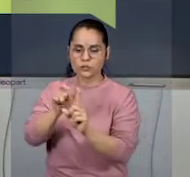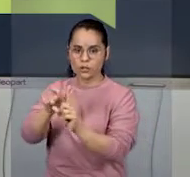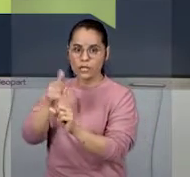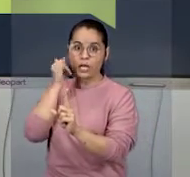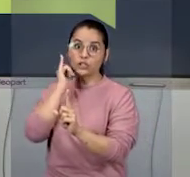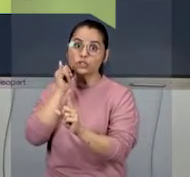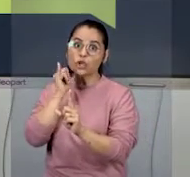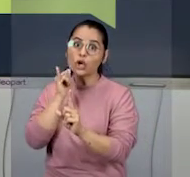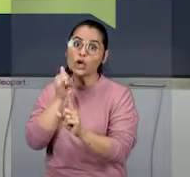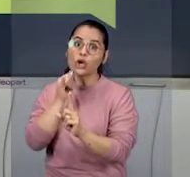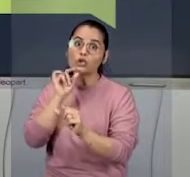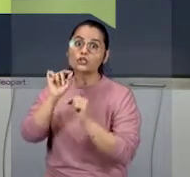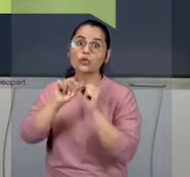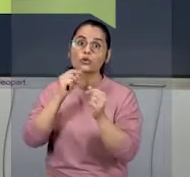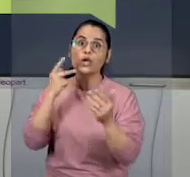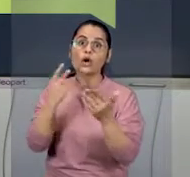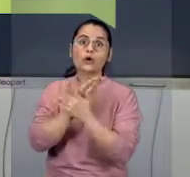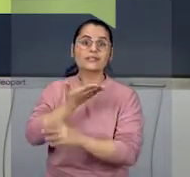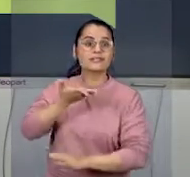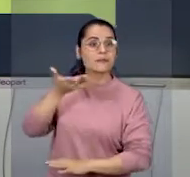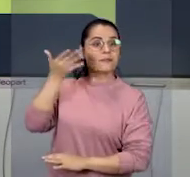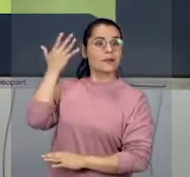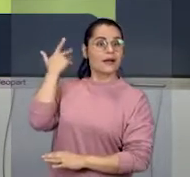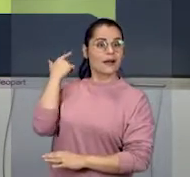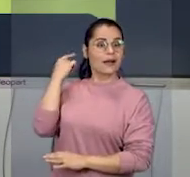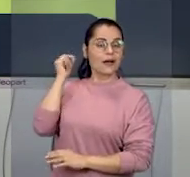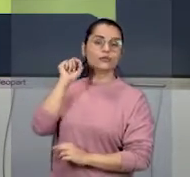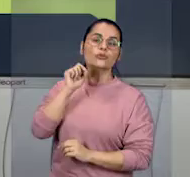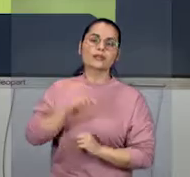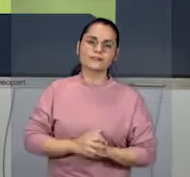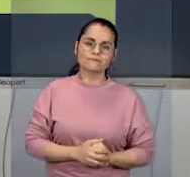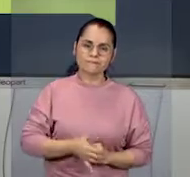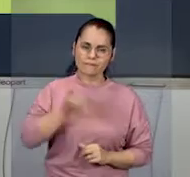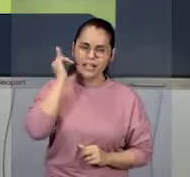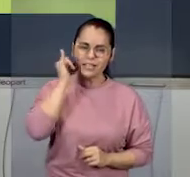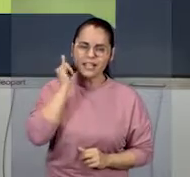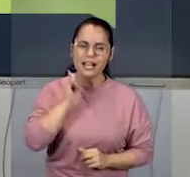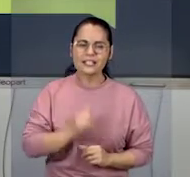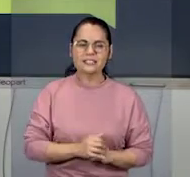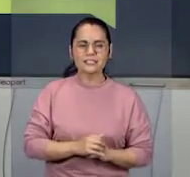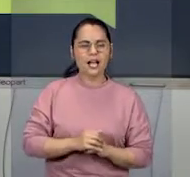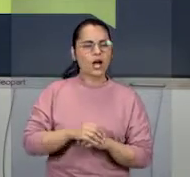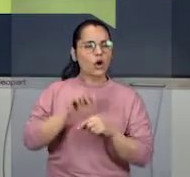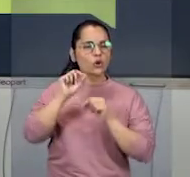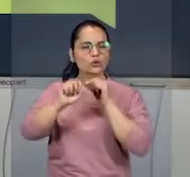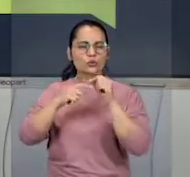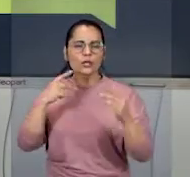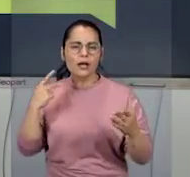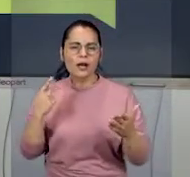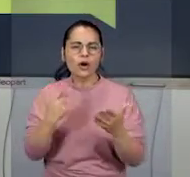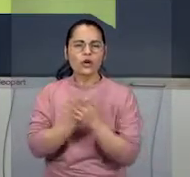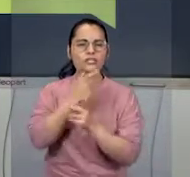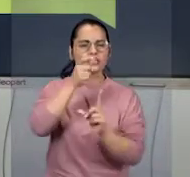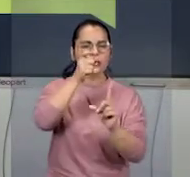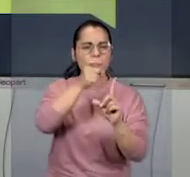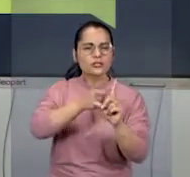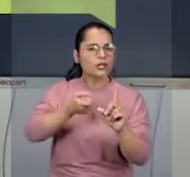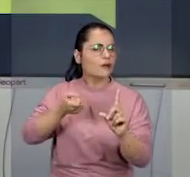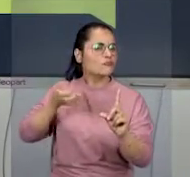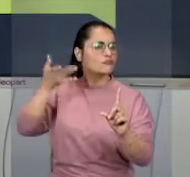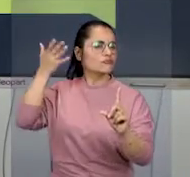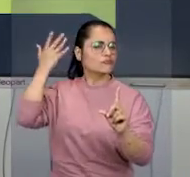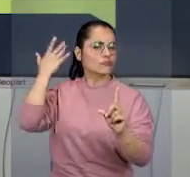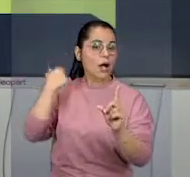um acontecimento passado. Então é a narração das aventuras e desventuras de um personagem